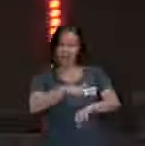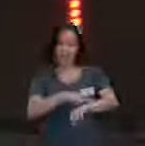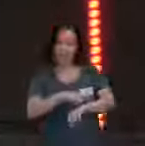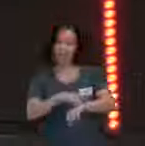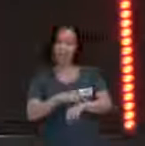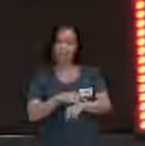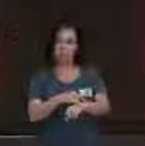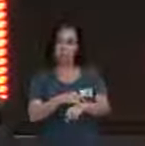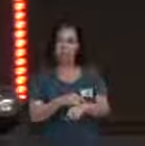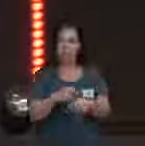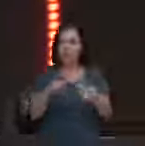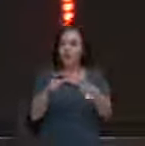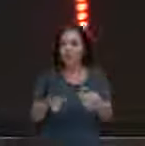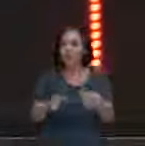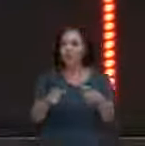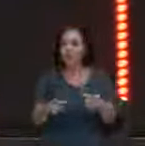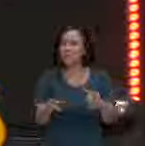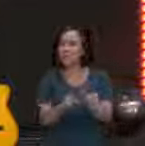valorizo